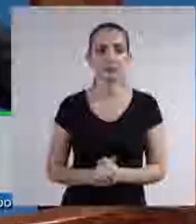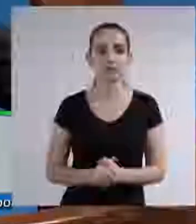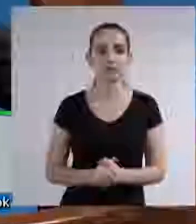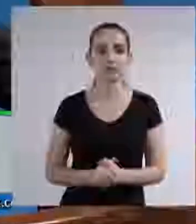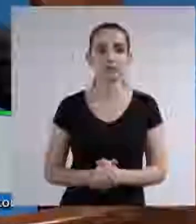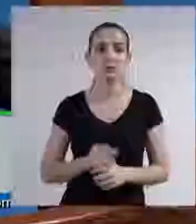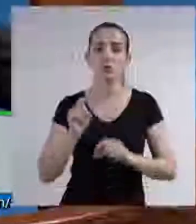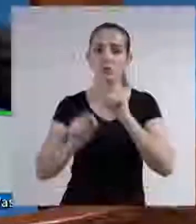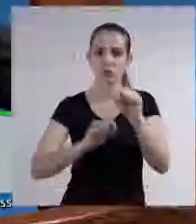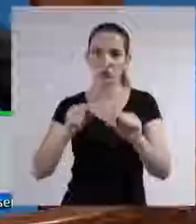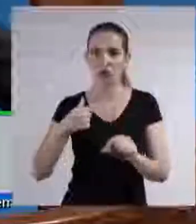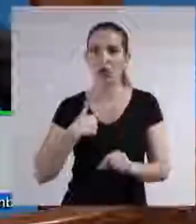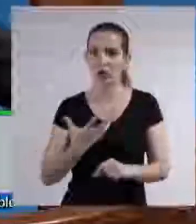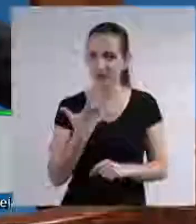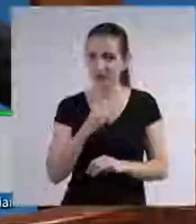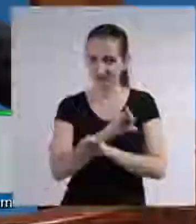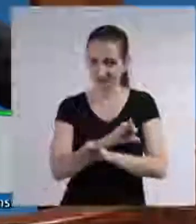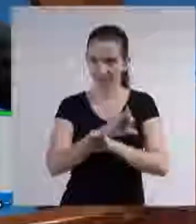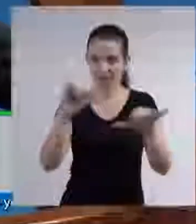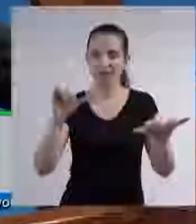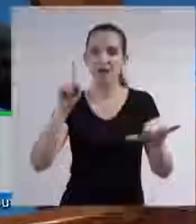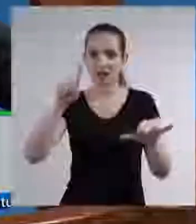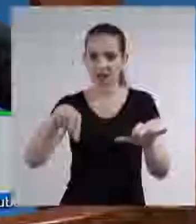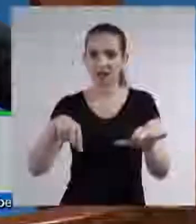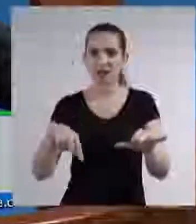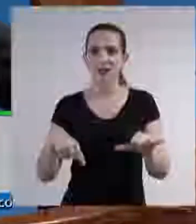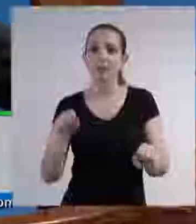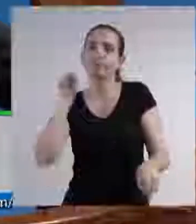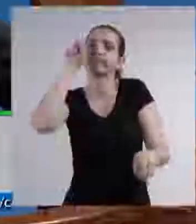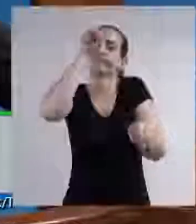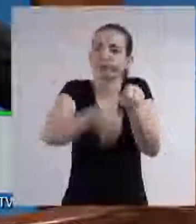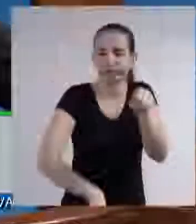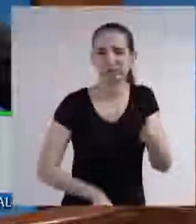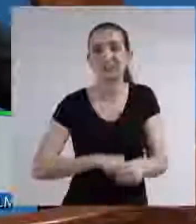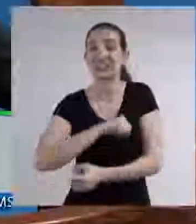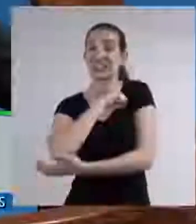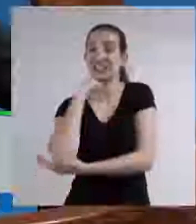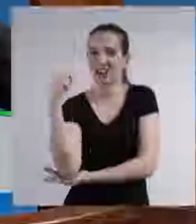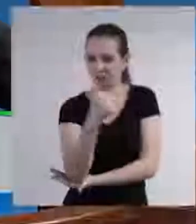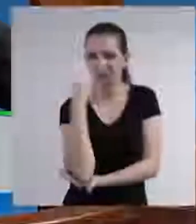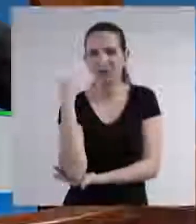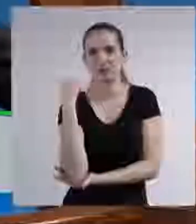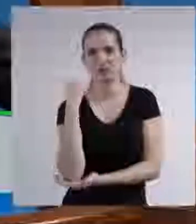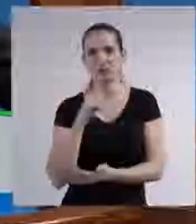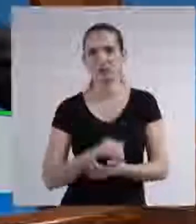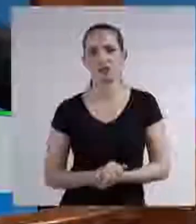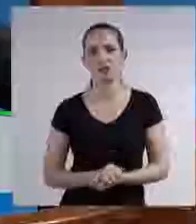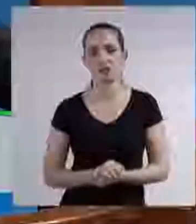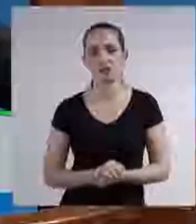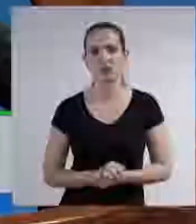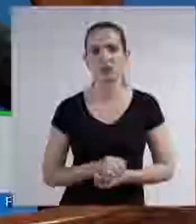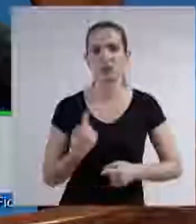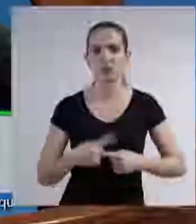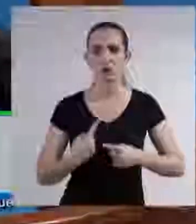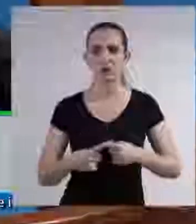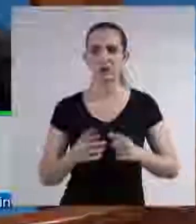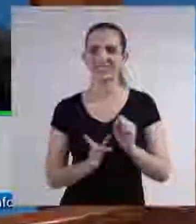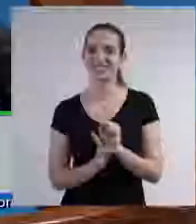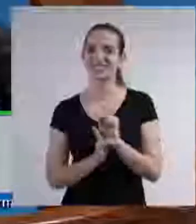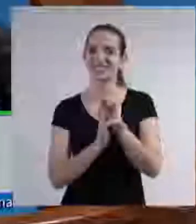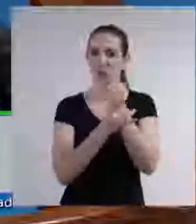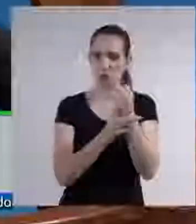o que eu queria registrar é a truculência por parte dos órgãos de